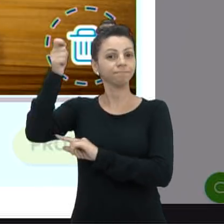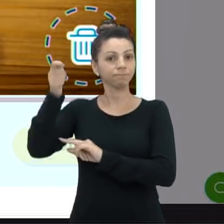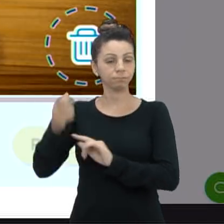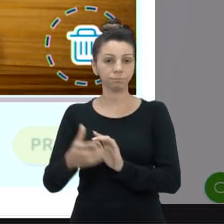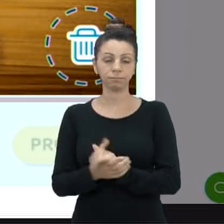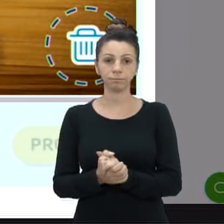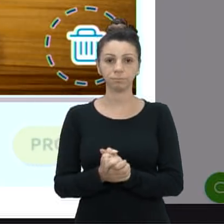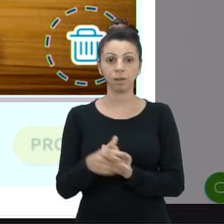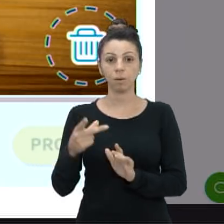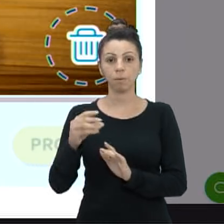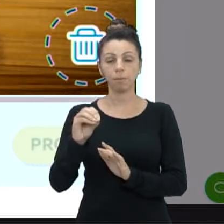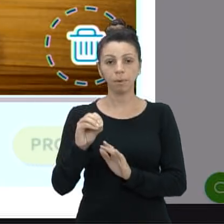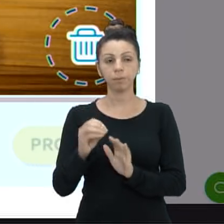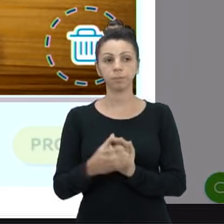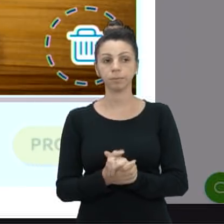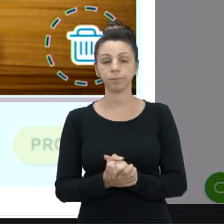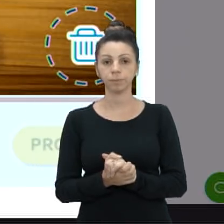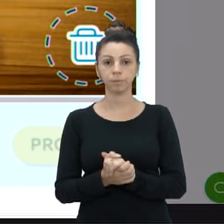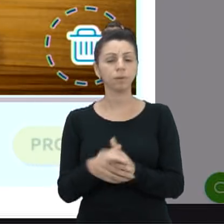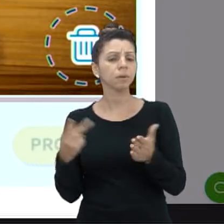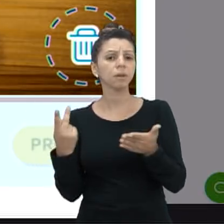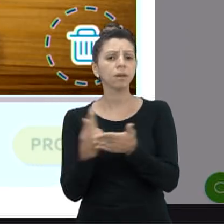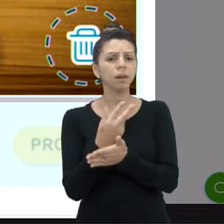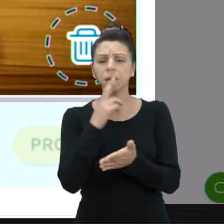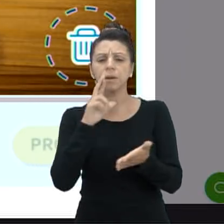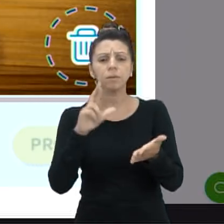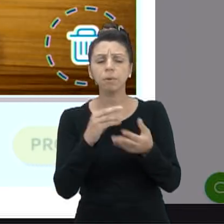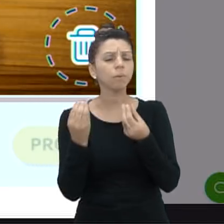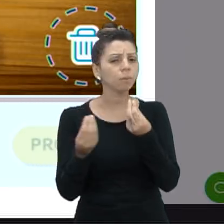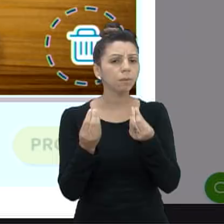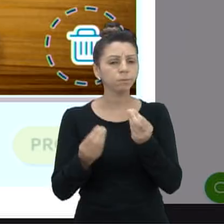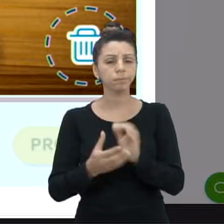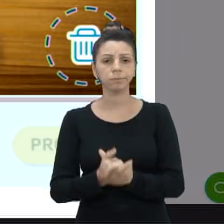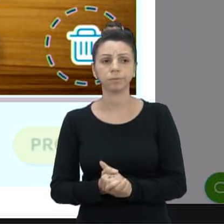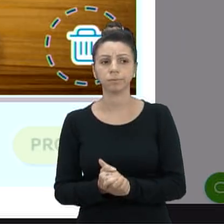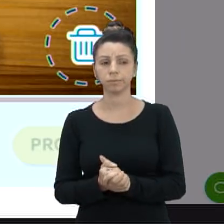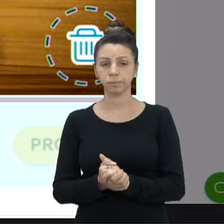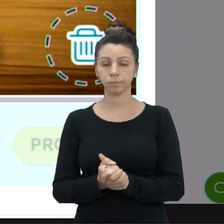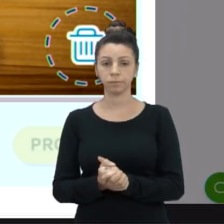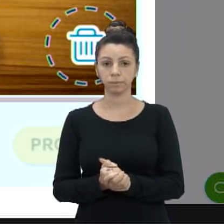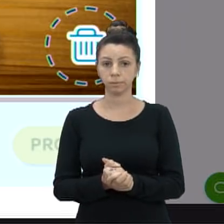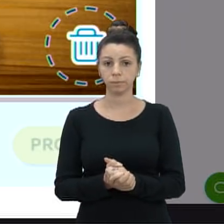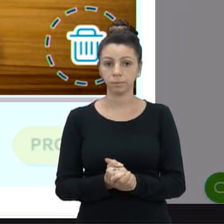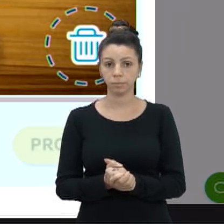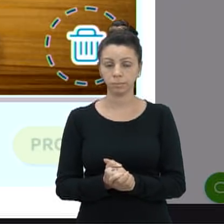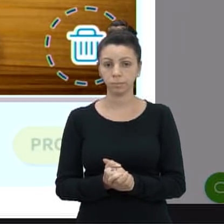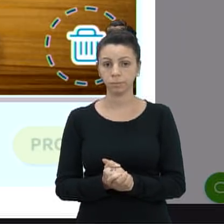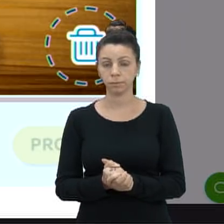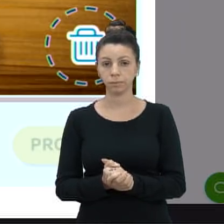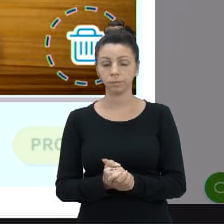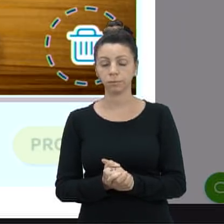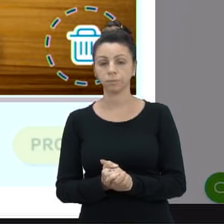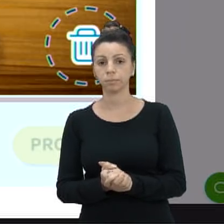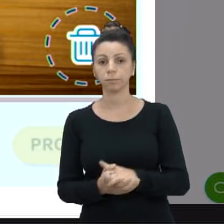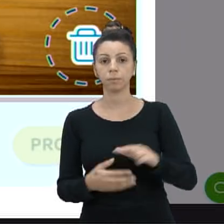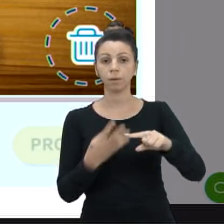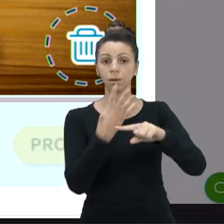pega e erra a resposta. Por exemplo, se a gente colocasse os mesmos 4/5